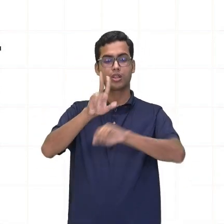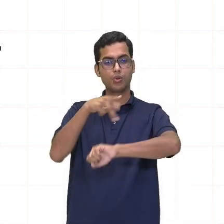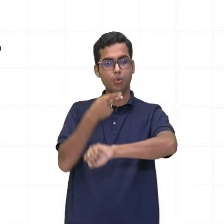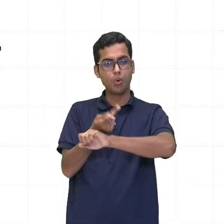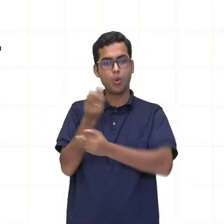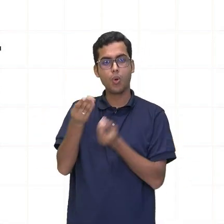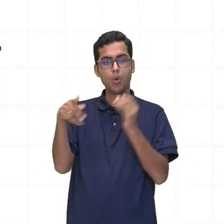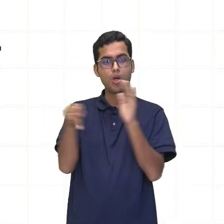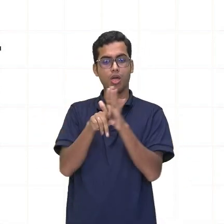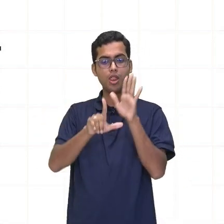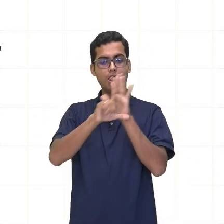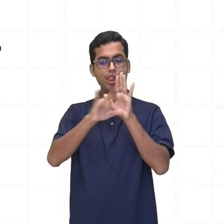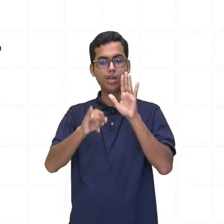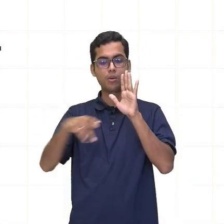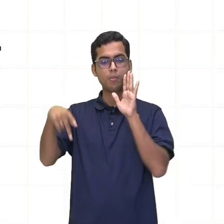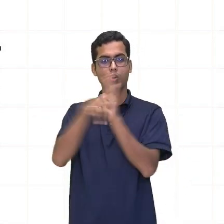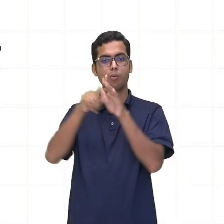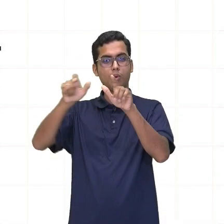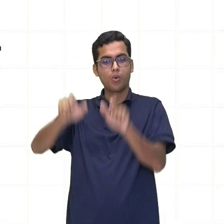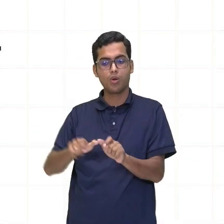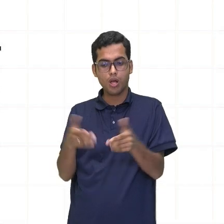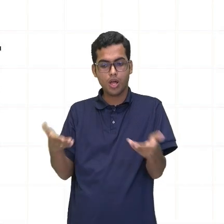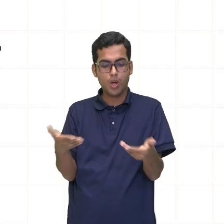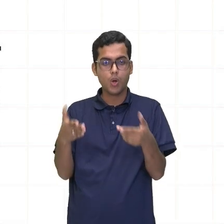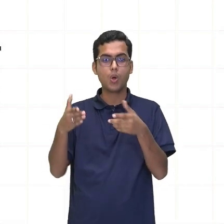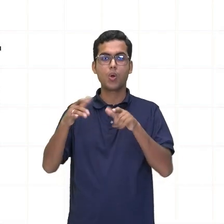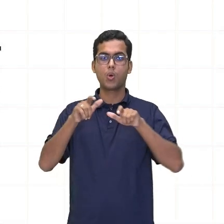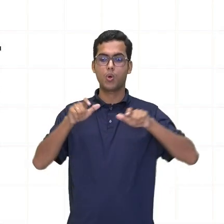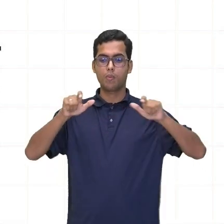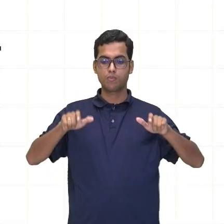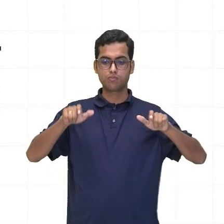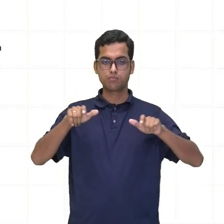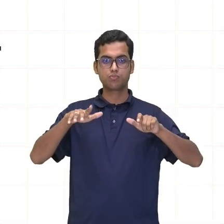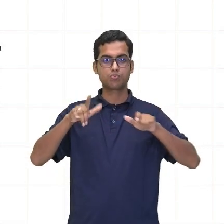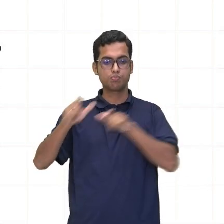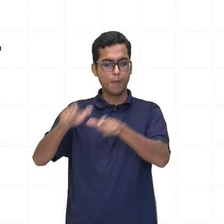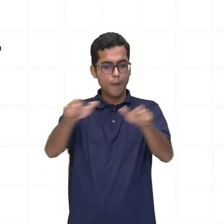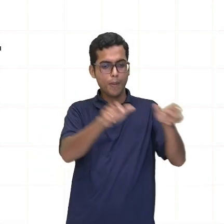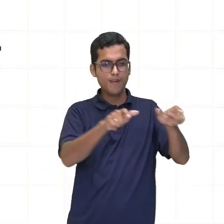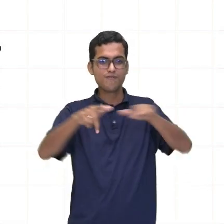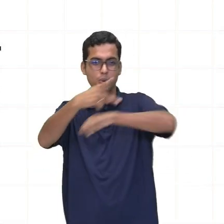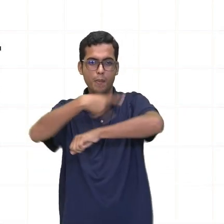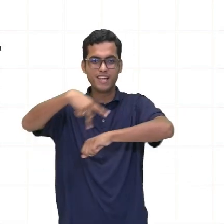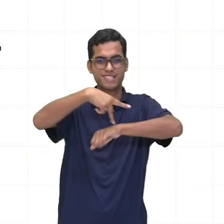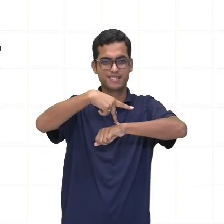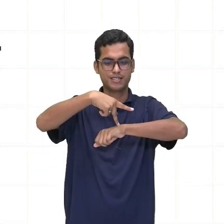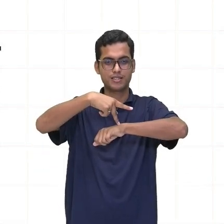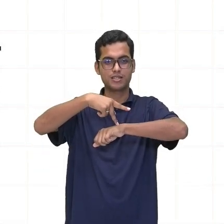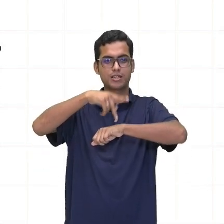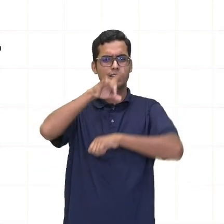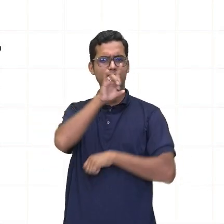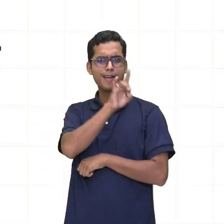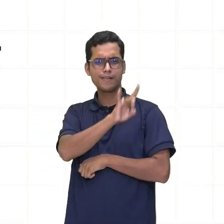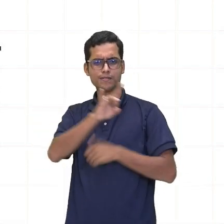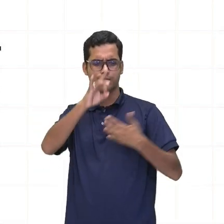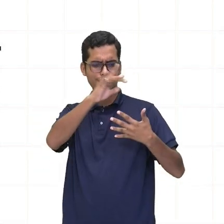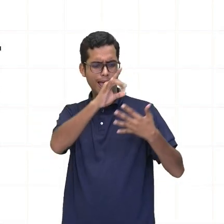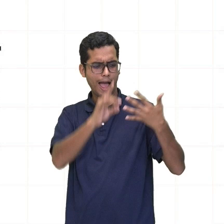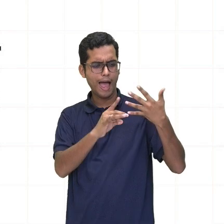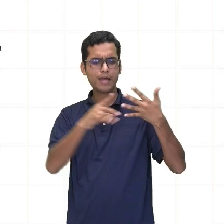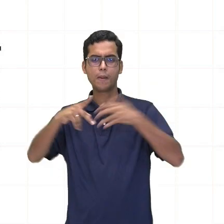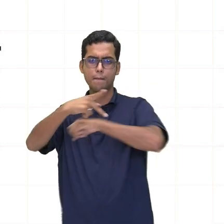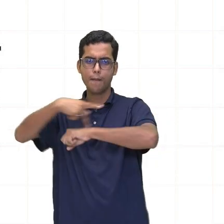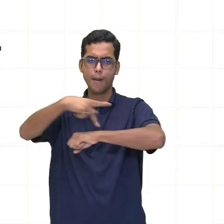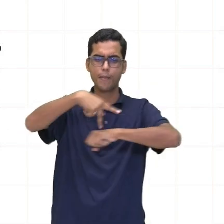eram locais. Agora, as leis vão ser nacionais. Então, cada nação, cada Estado